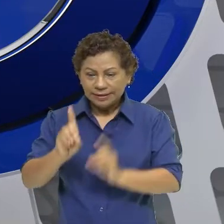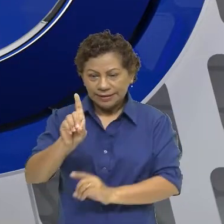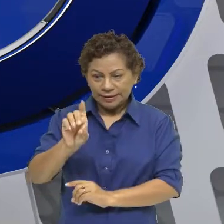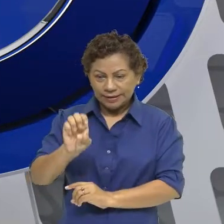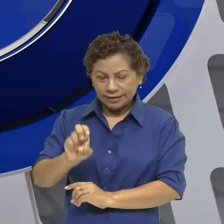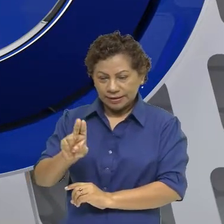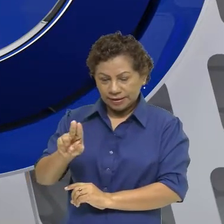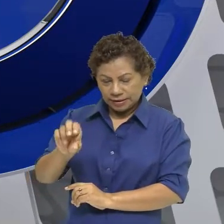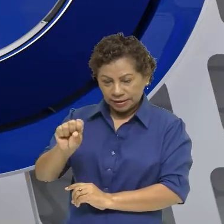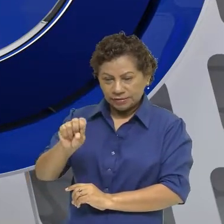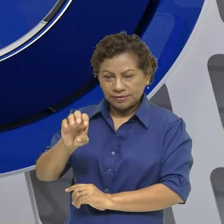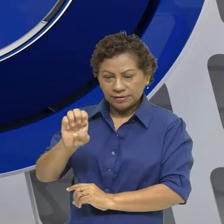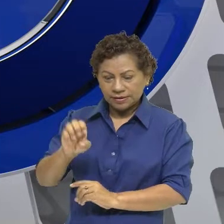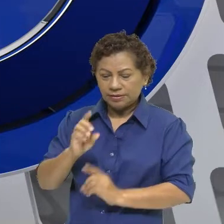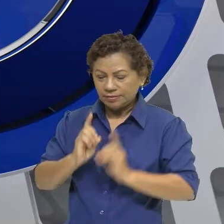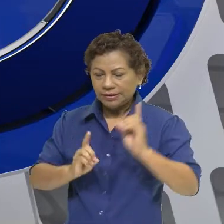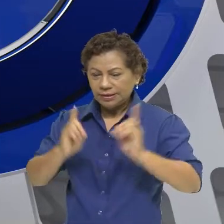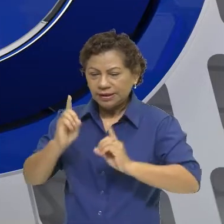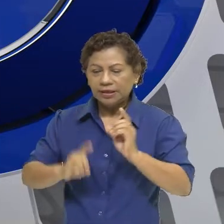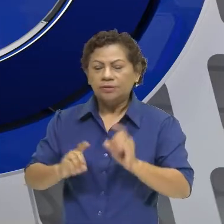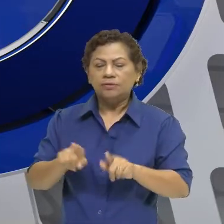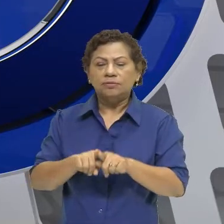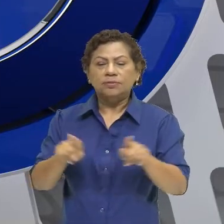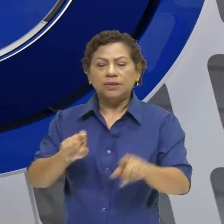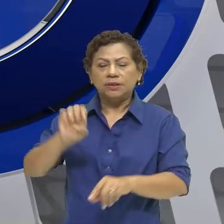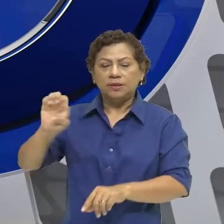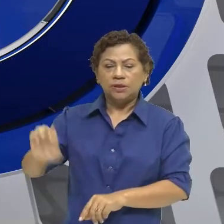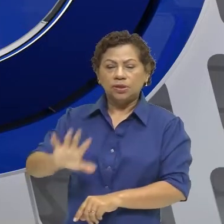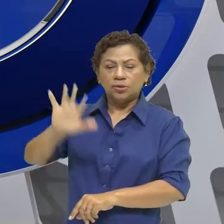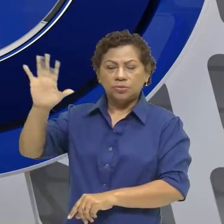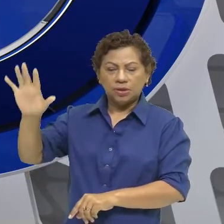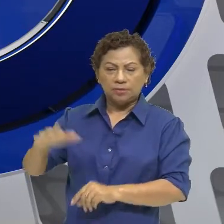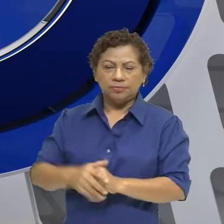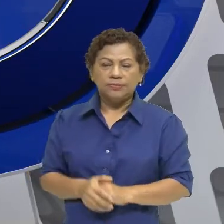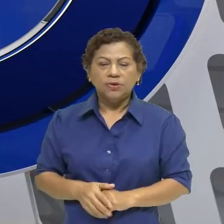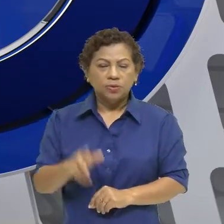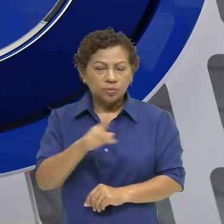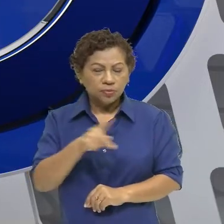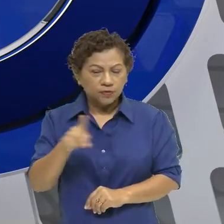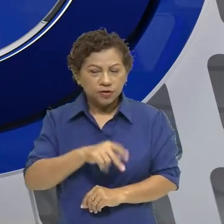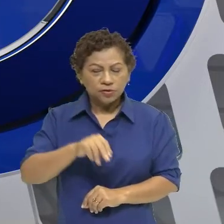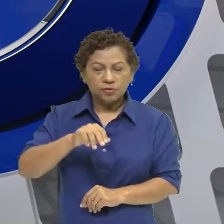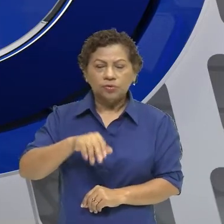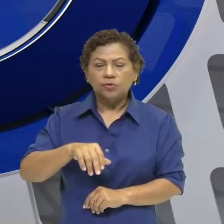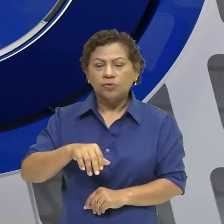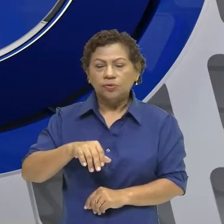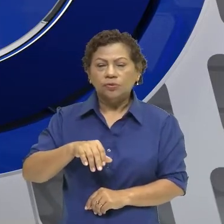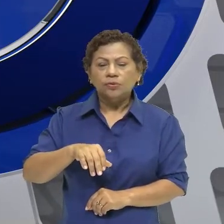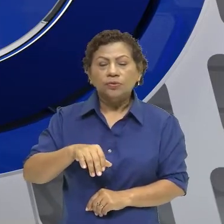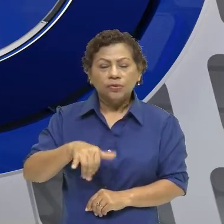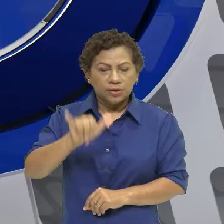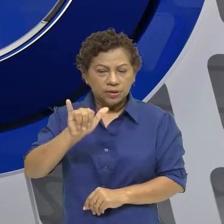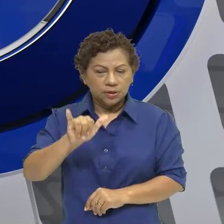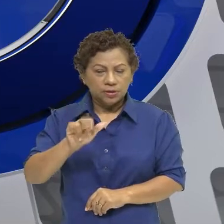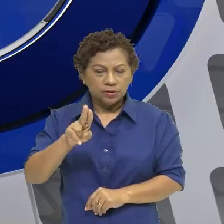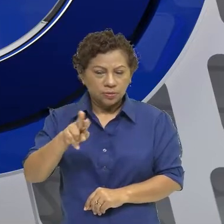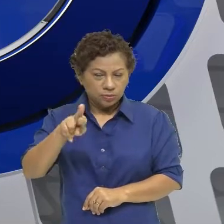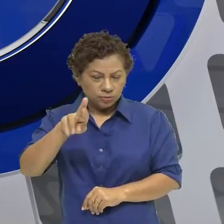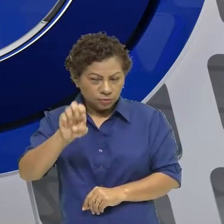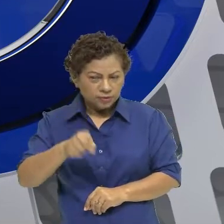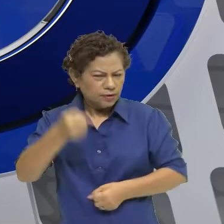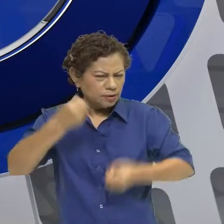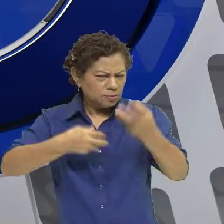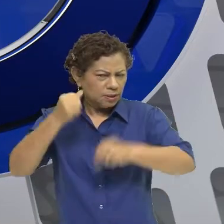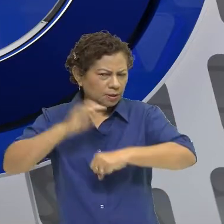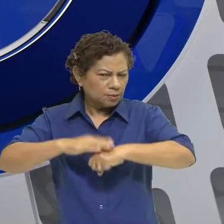europeu, fazendo assim um sincretismo religioso. O professor Yuri vai vir aqui conversar um pouco com a gente sobre a questão da religião na